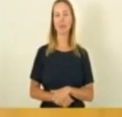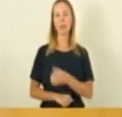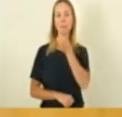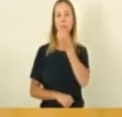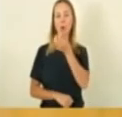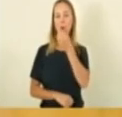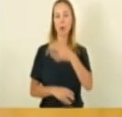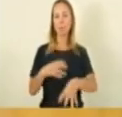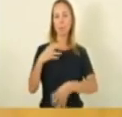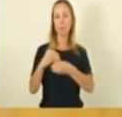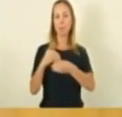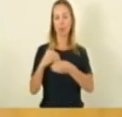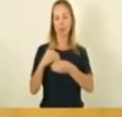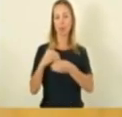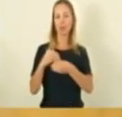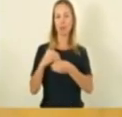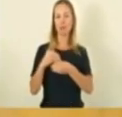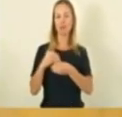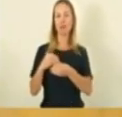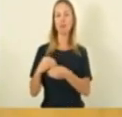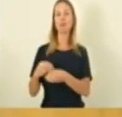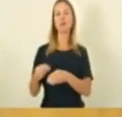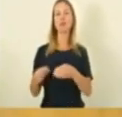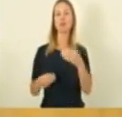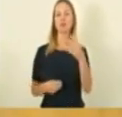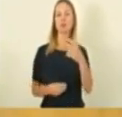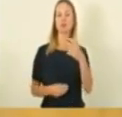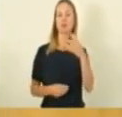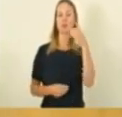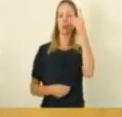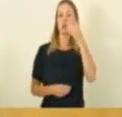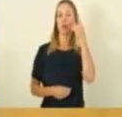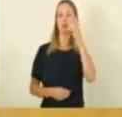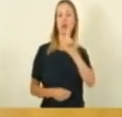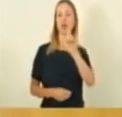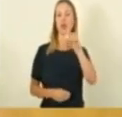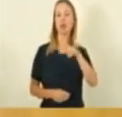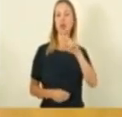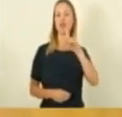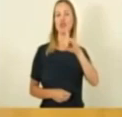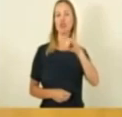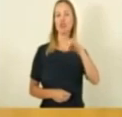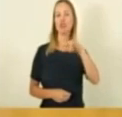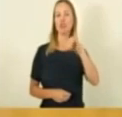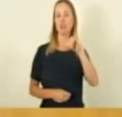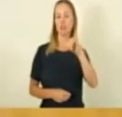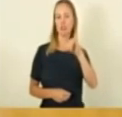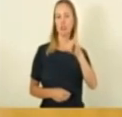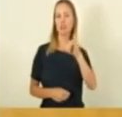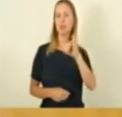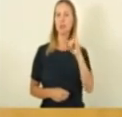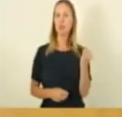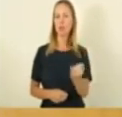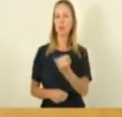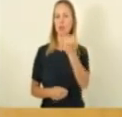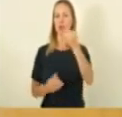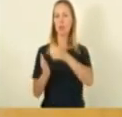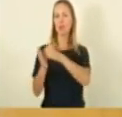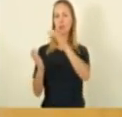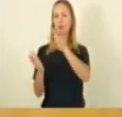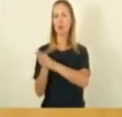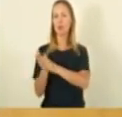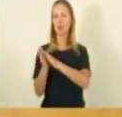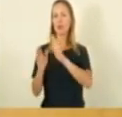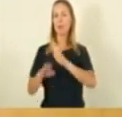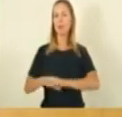apresentada pelo deputado Fabrício Gandini, que a gente precisa punir, mas eu penso que muito mais